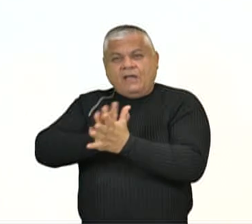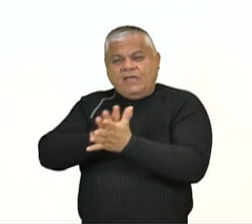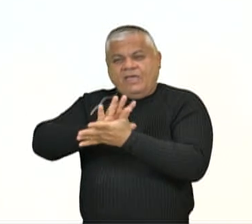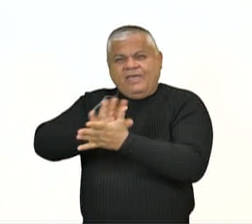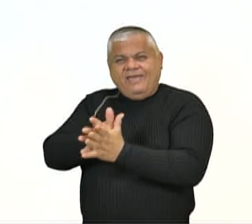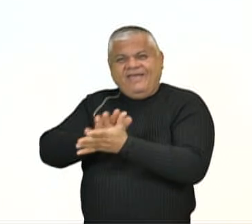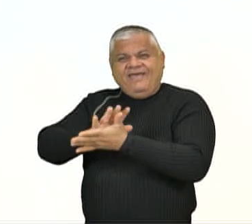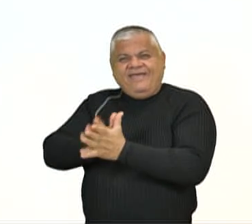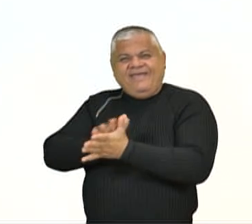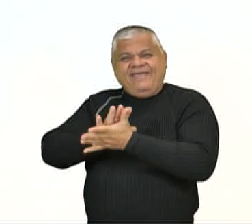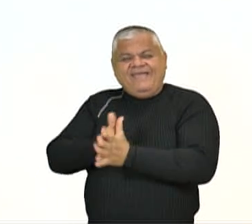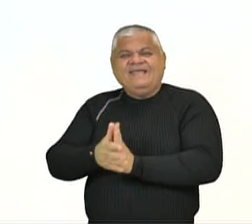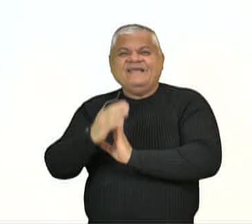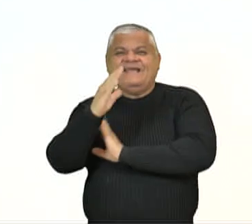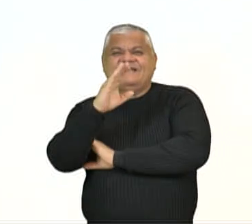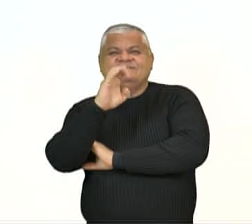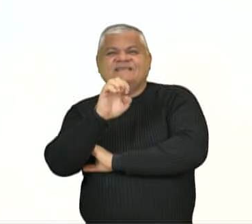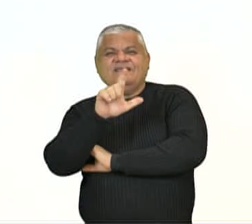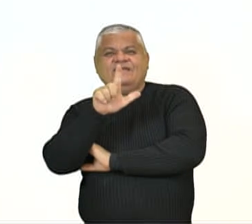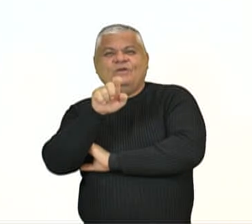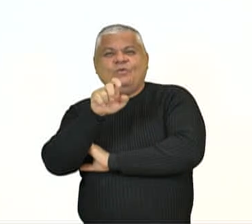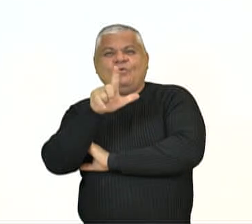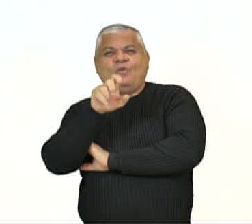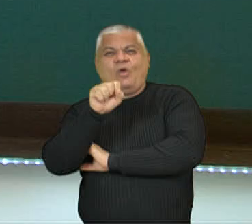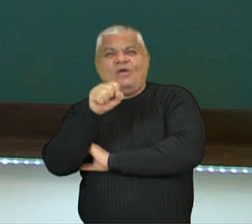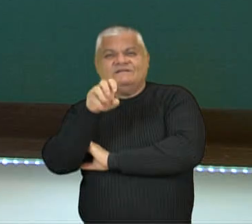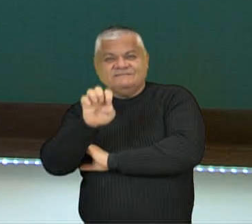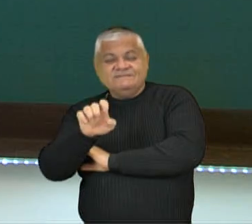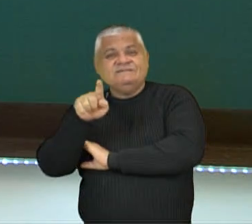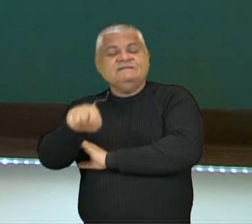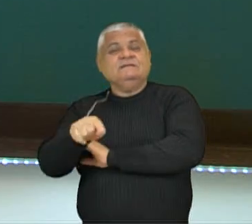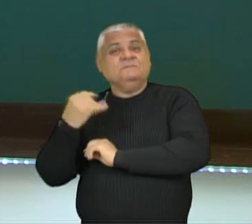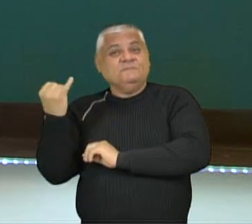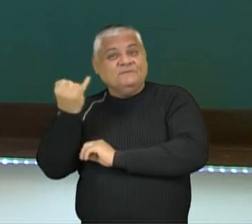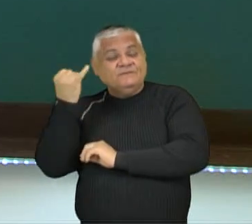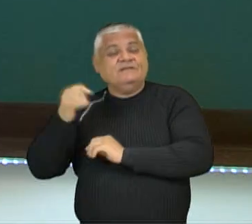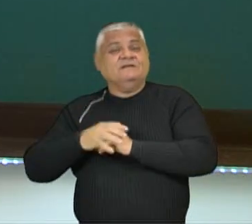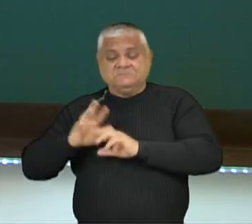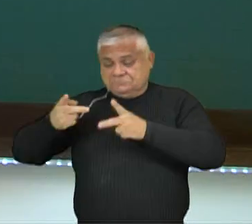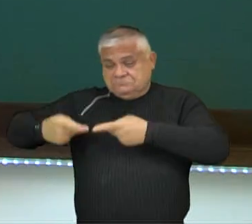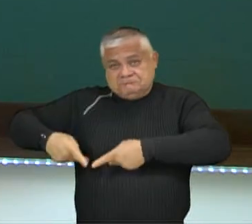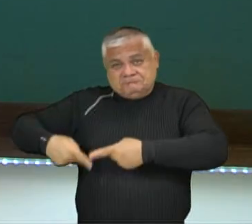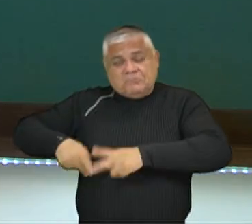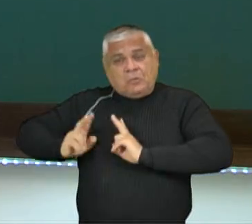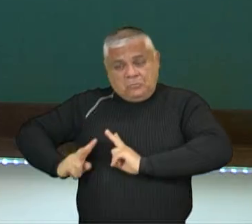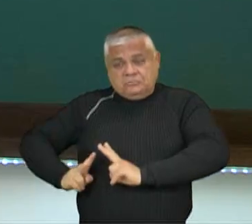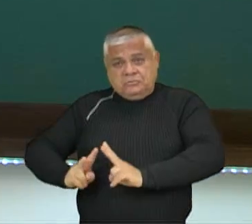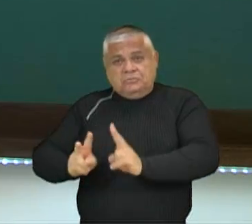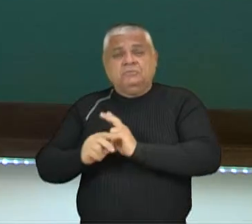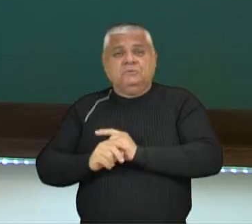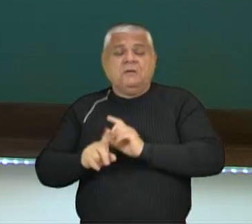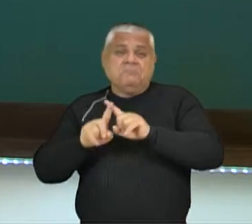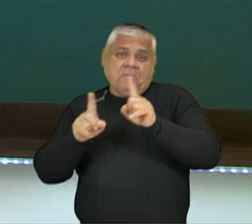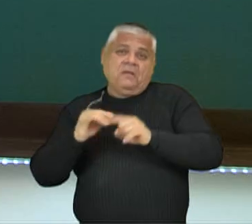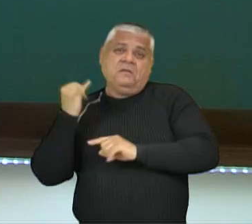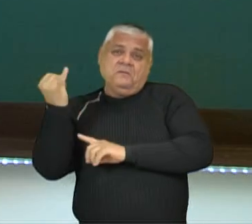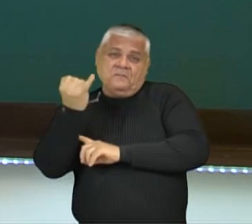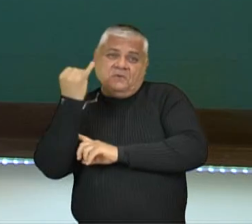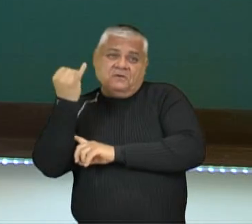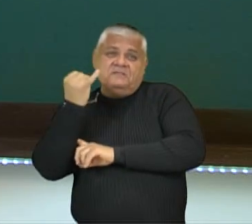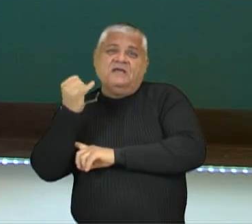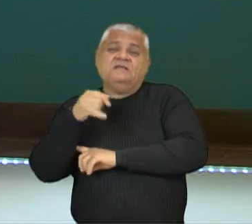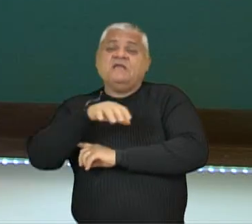presente nas espécies vegetais, tivesse uma função muito importante. E que continua sendo importante